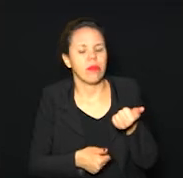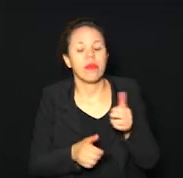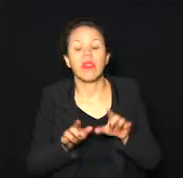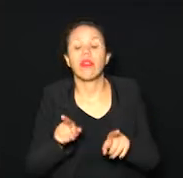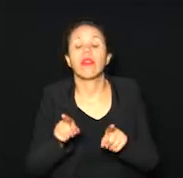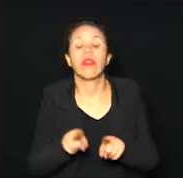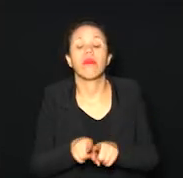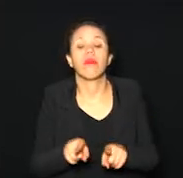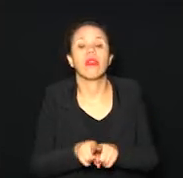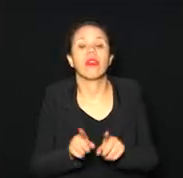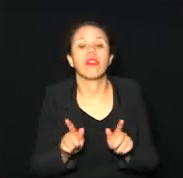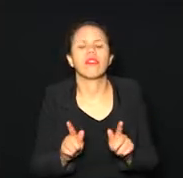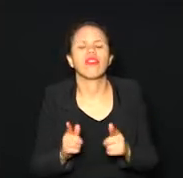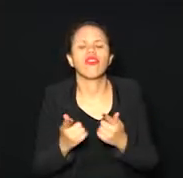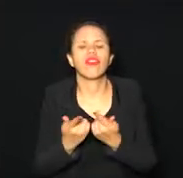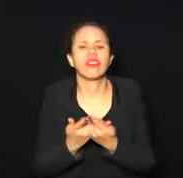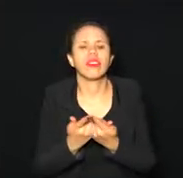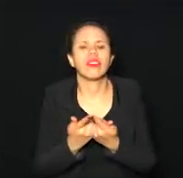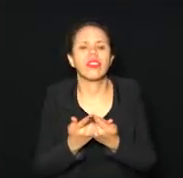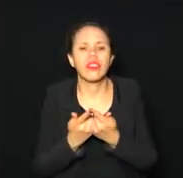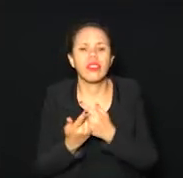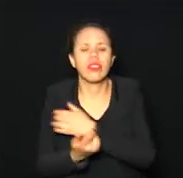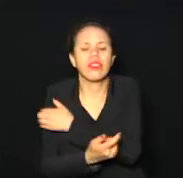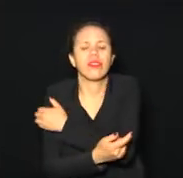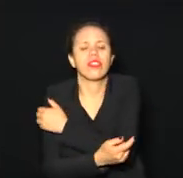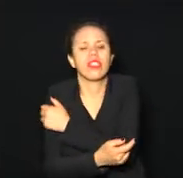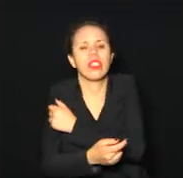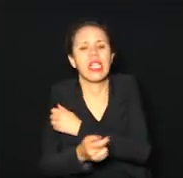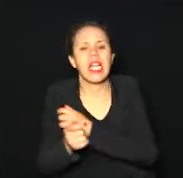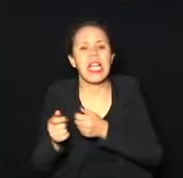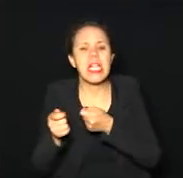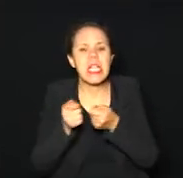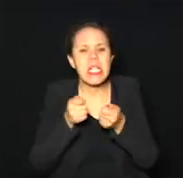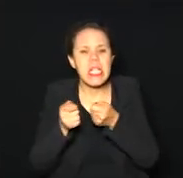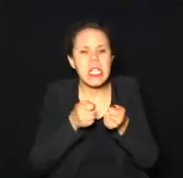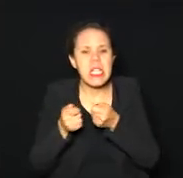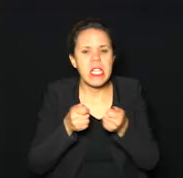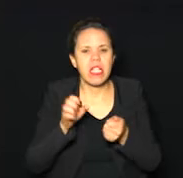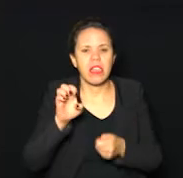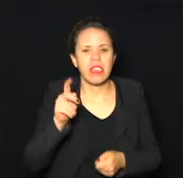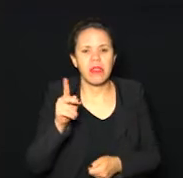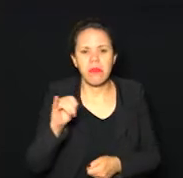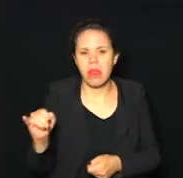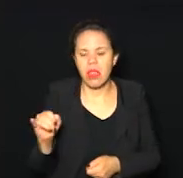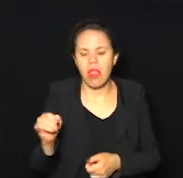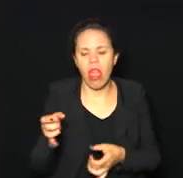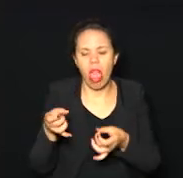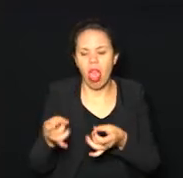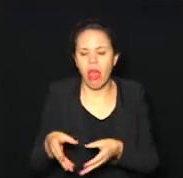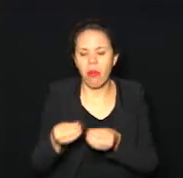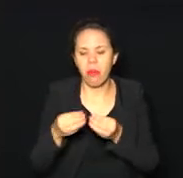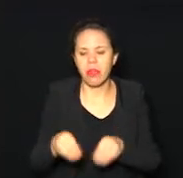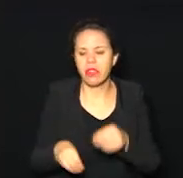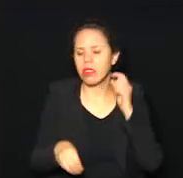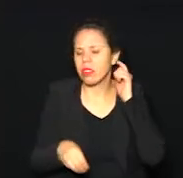gestão, como é que eles chamam? Eles economizam EPIs para não gastar e não desperdiçar a